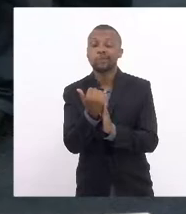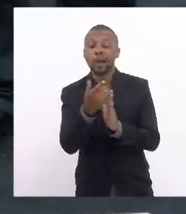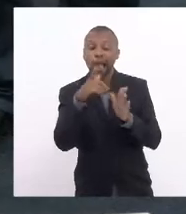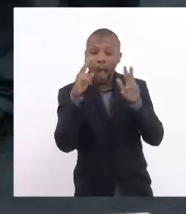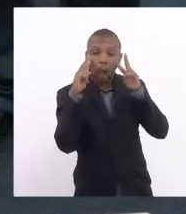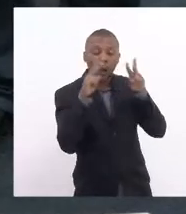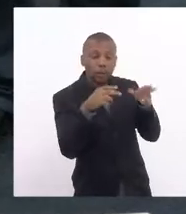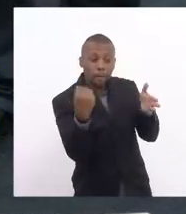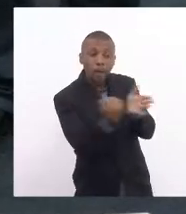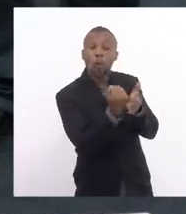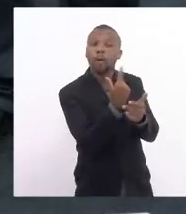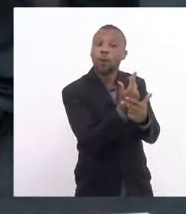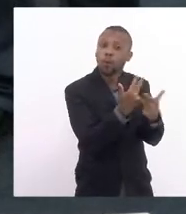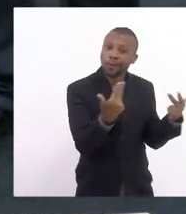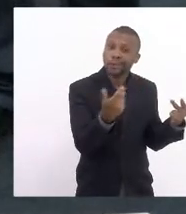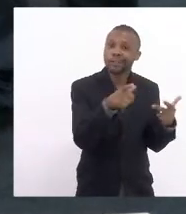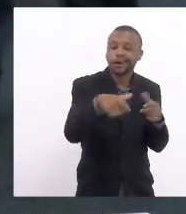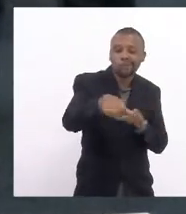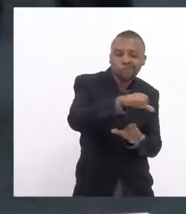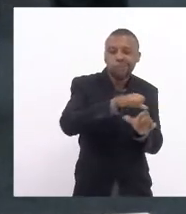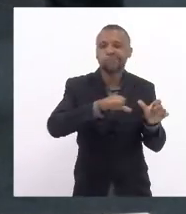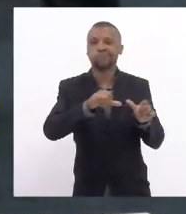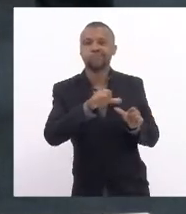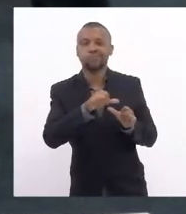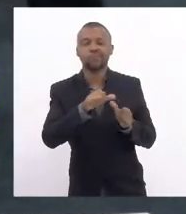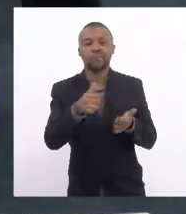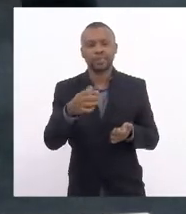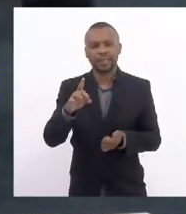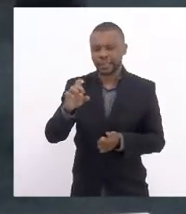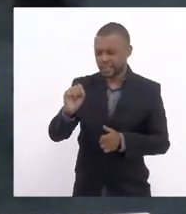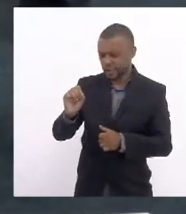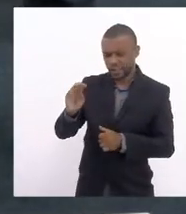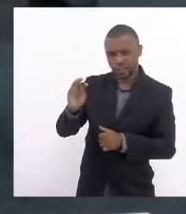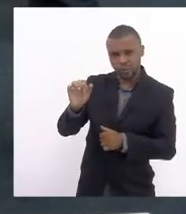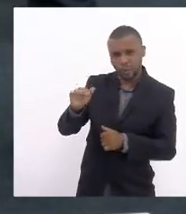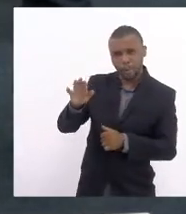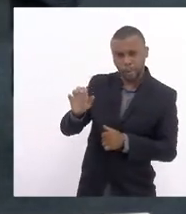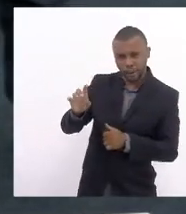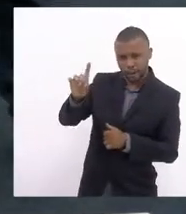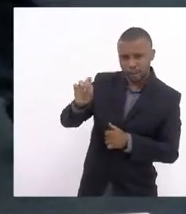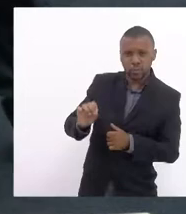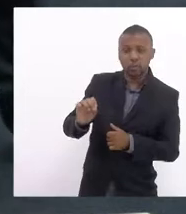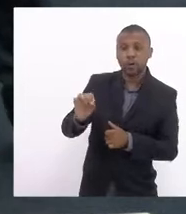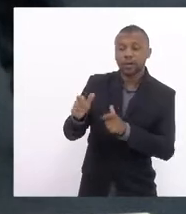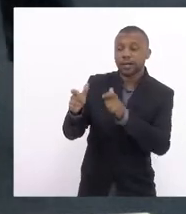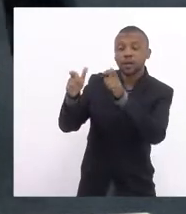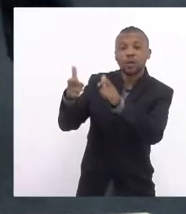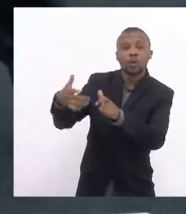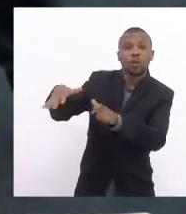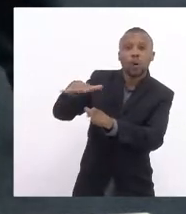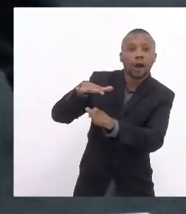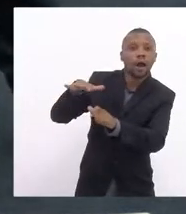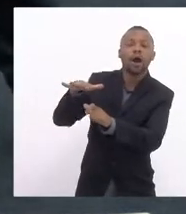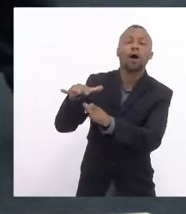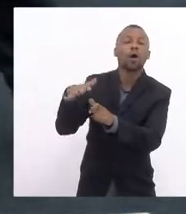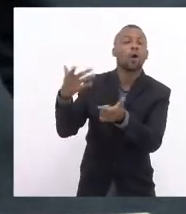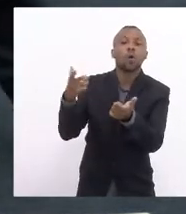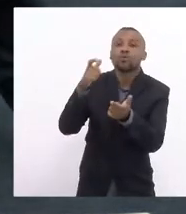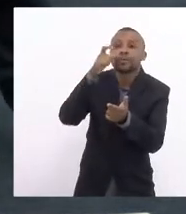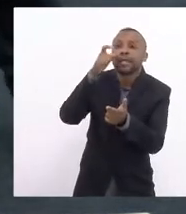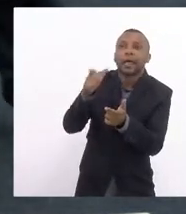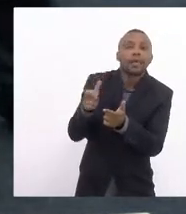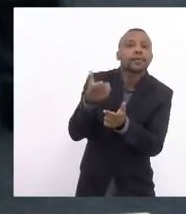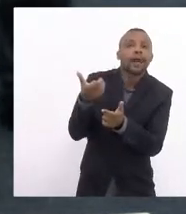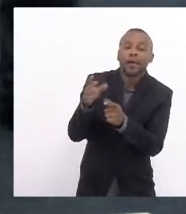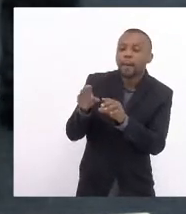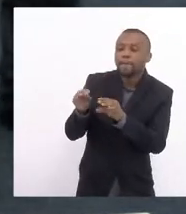foi destombado, onde, na minha concepção, é de interesse municipal, onde aquele local, não interessa o que forem fazer ali,